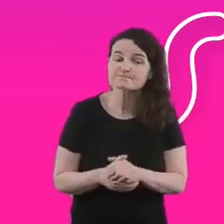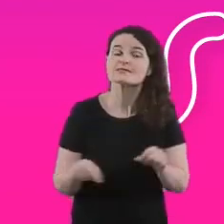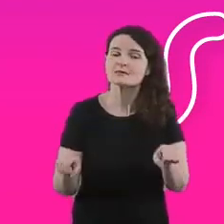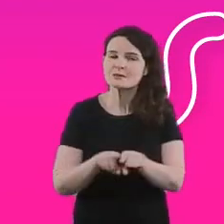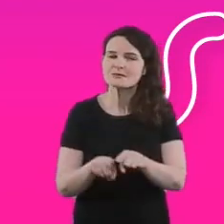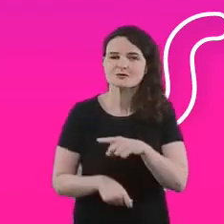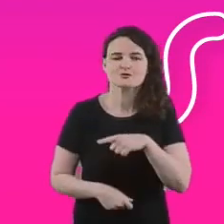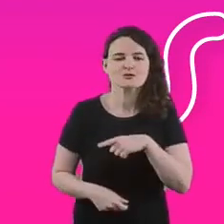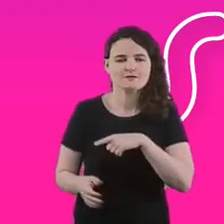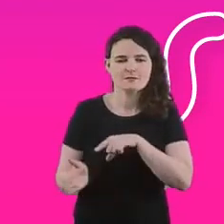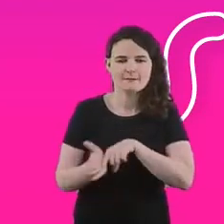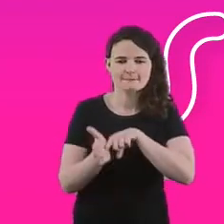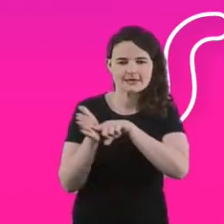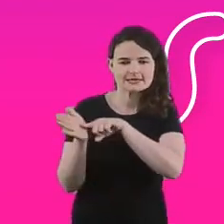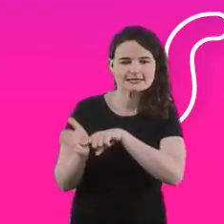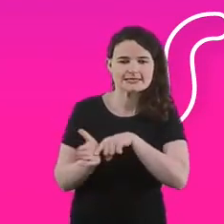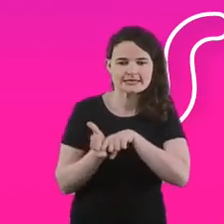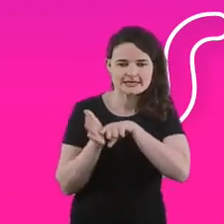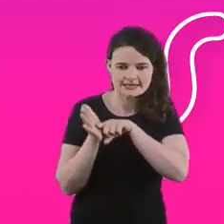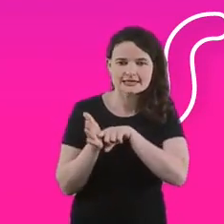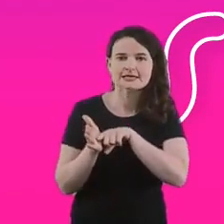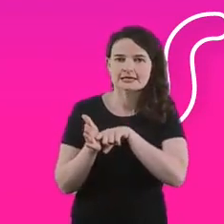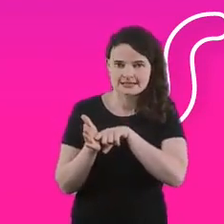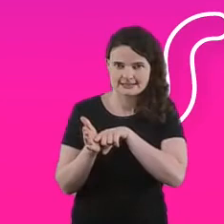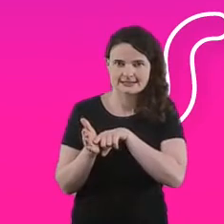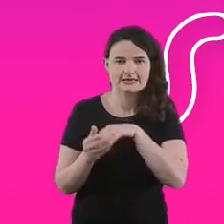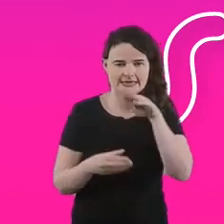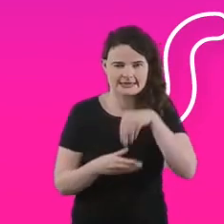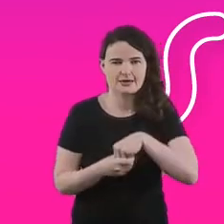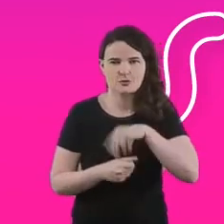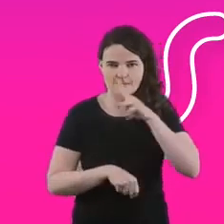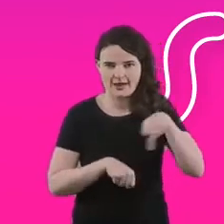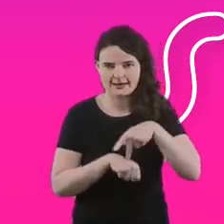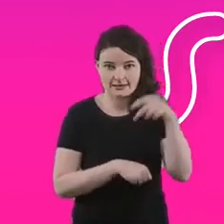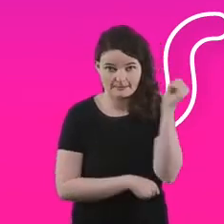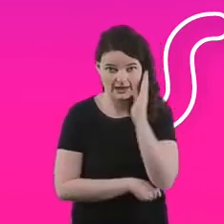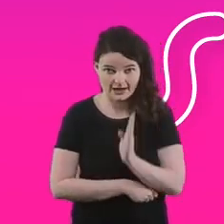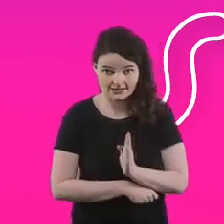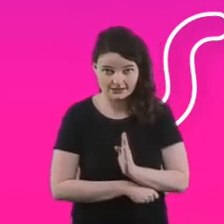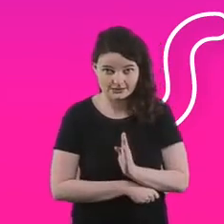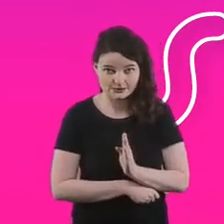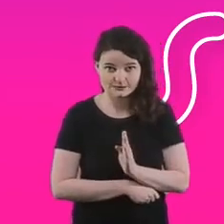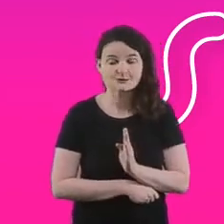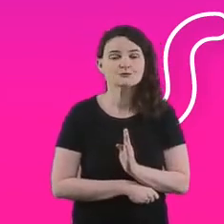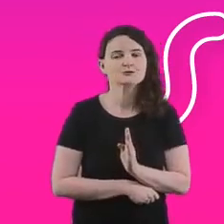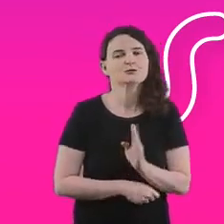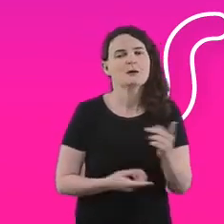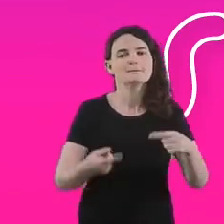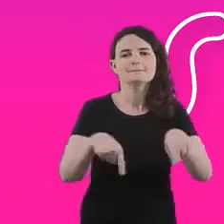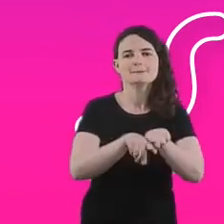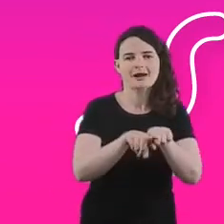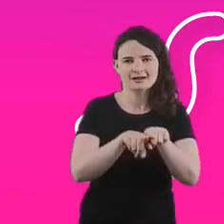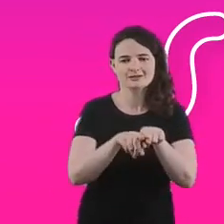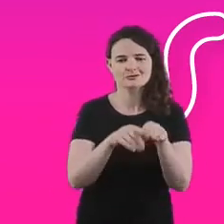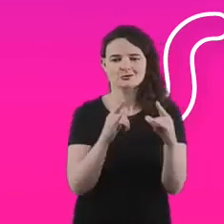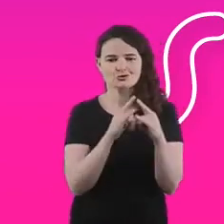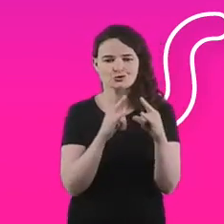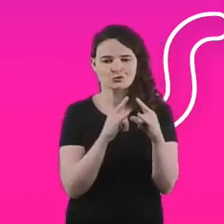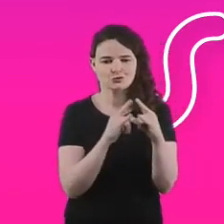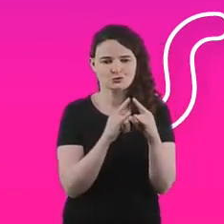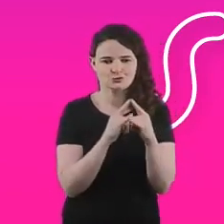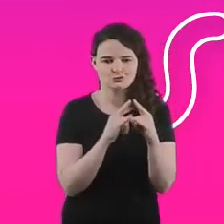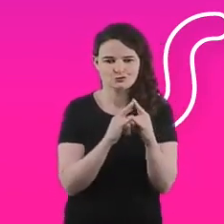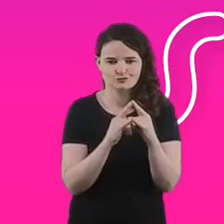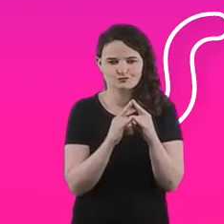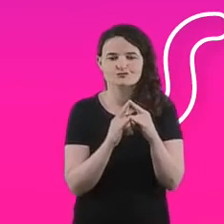muito grande, com professores, mais de 10 mil professores de todo o país, em parceria com o Instituto Península, o nosso mantenedor, com o objetivo